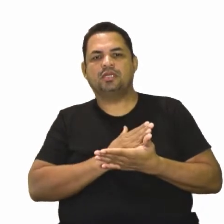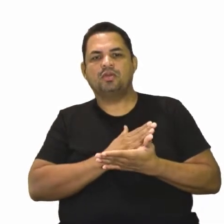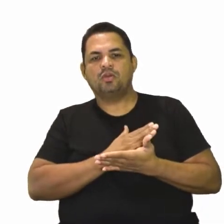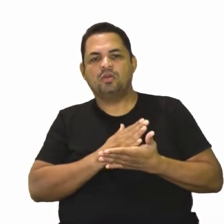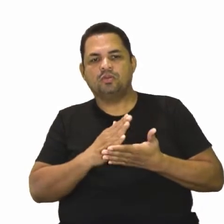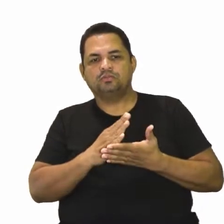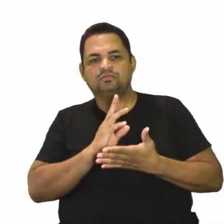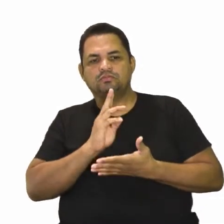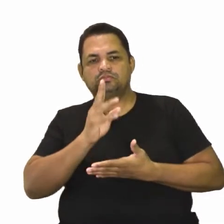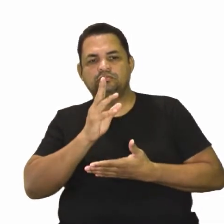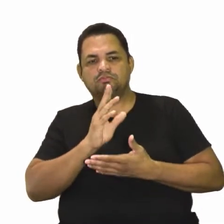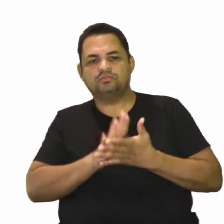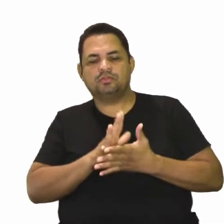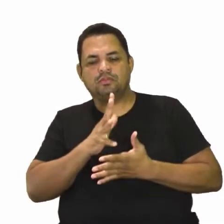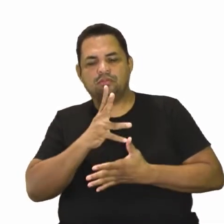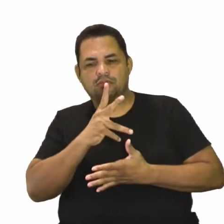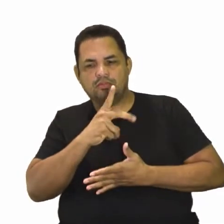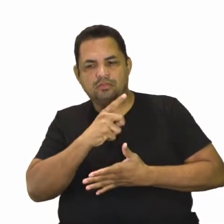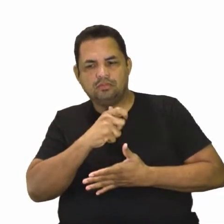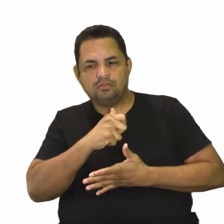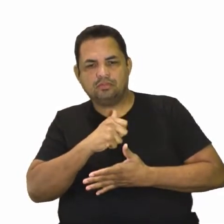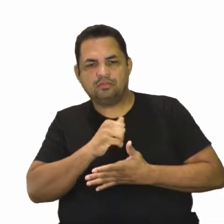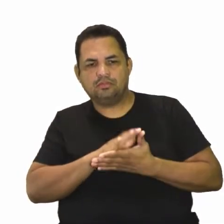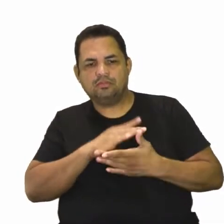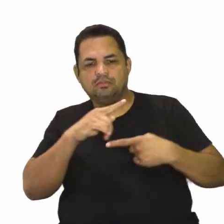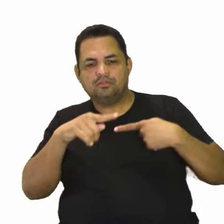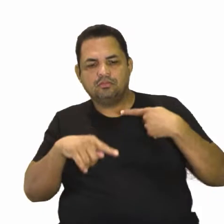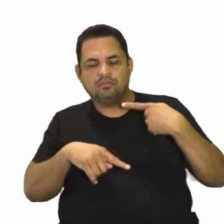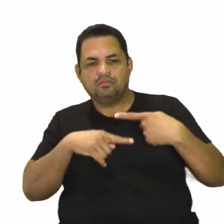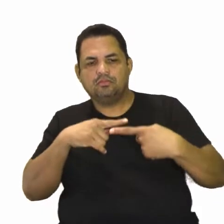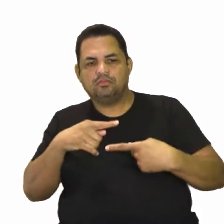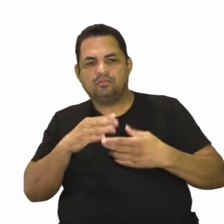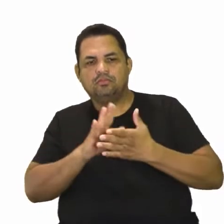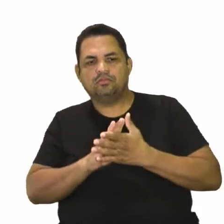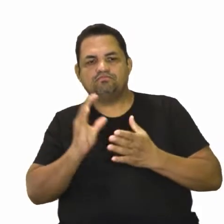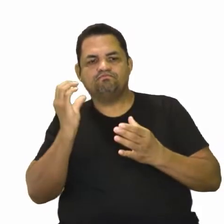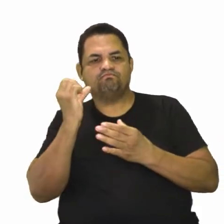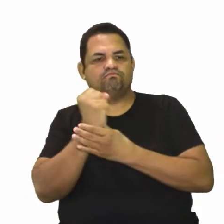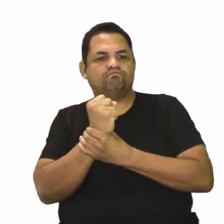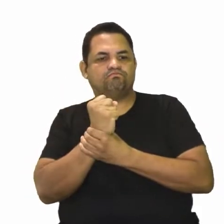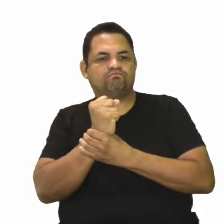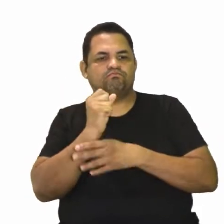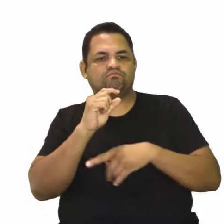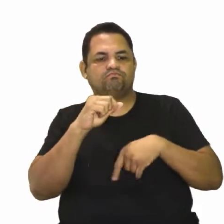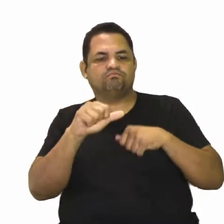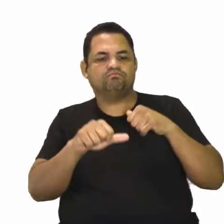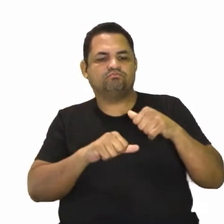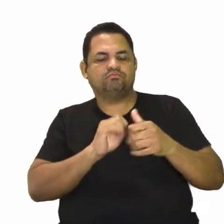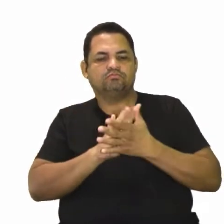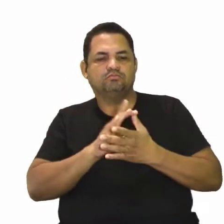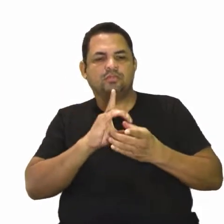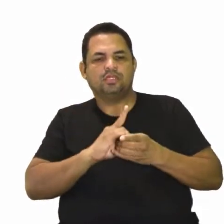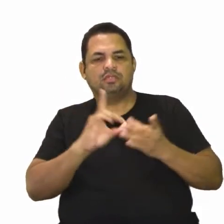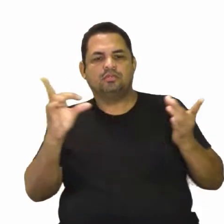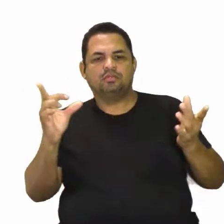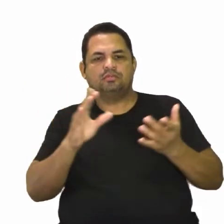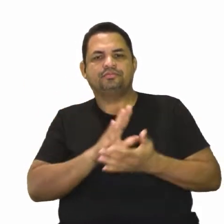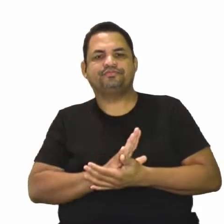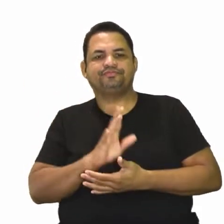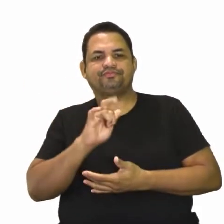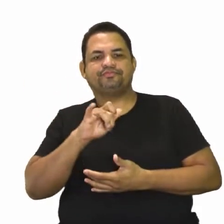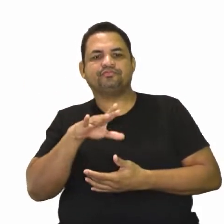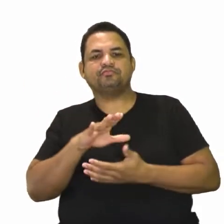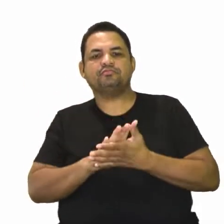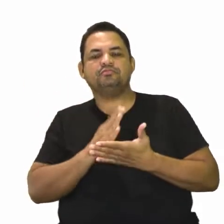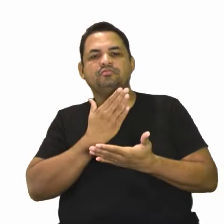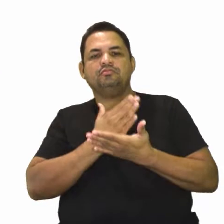começa um processo lento, gradual e seguro nessa transição para a democracia. É o Geisel que